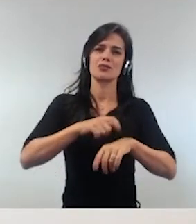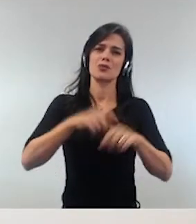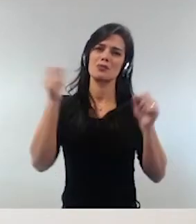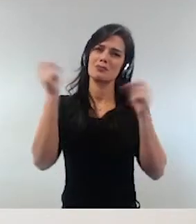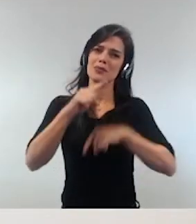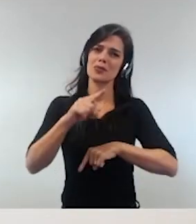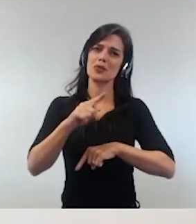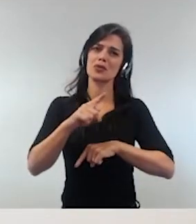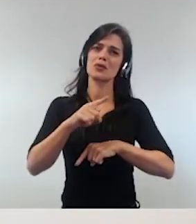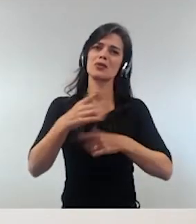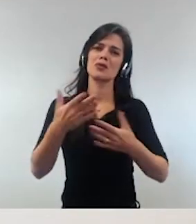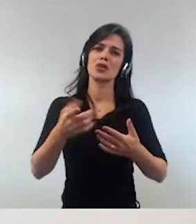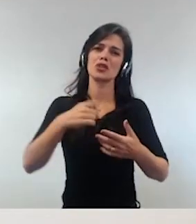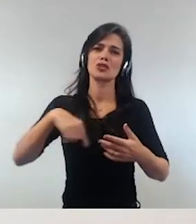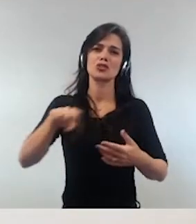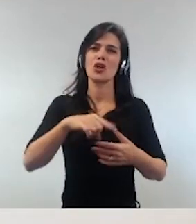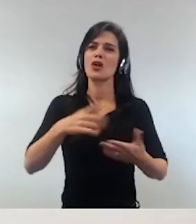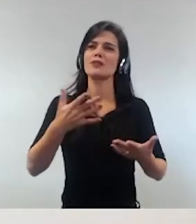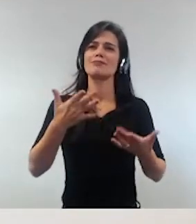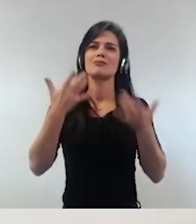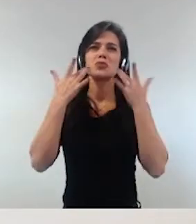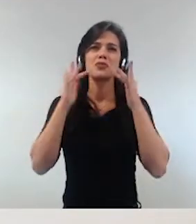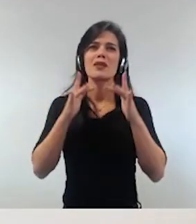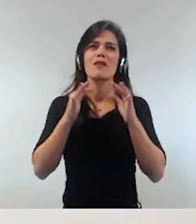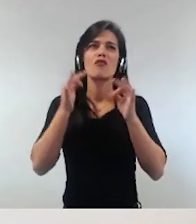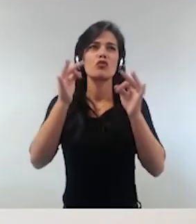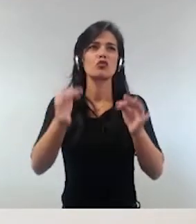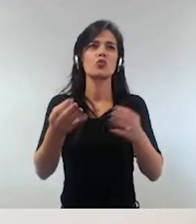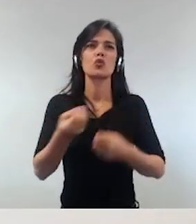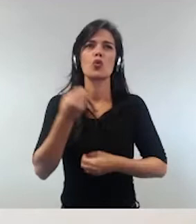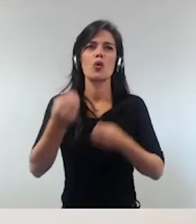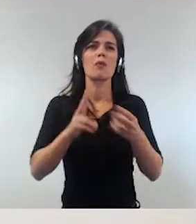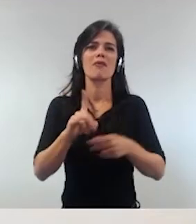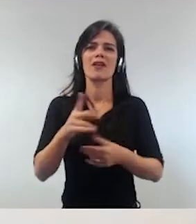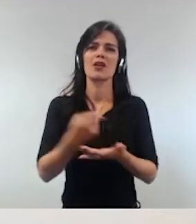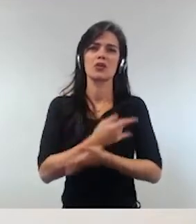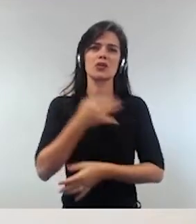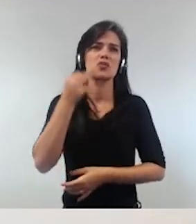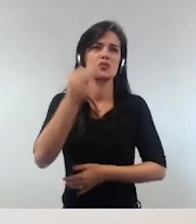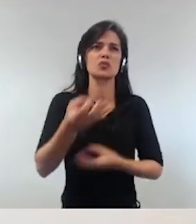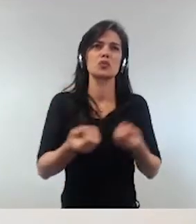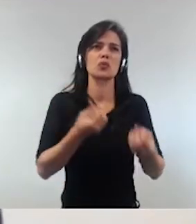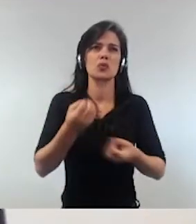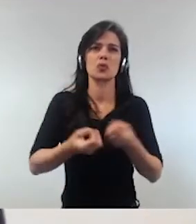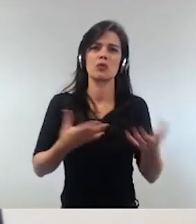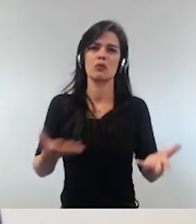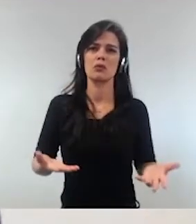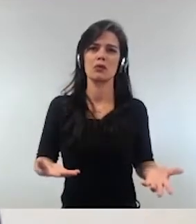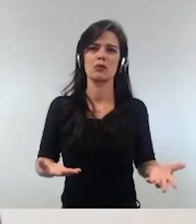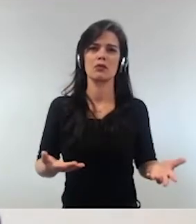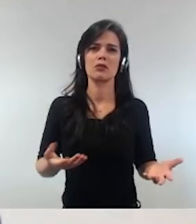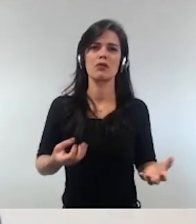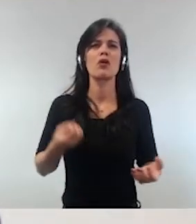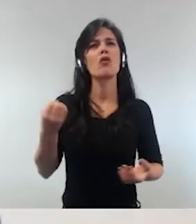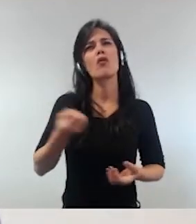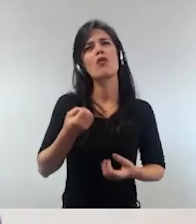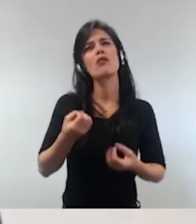não sabe ainda a sua extensão, seus impactos, como que eu posso mensurar